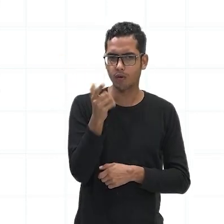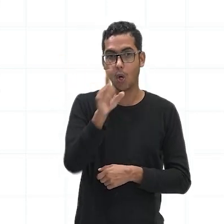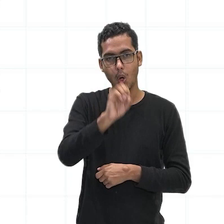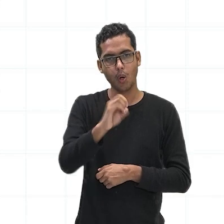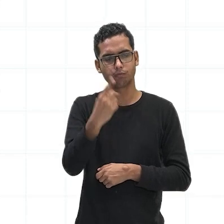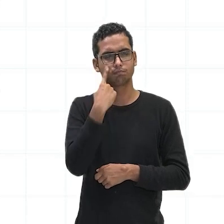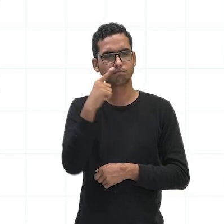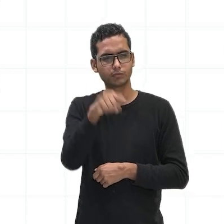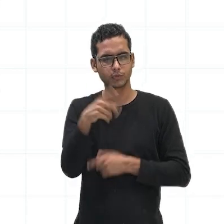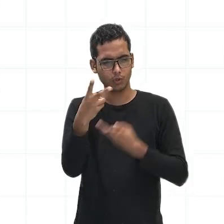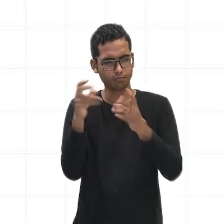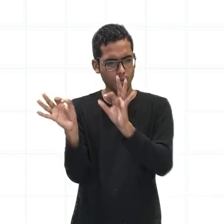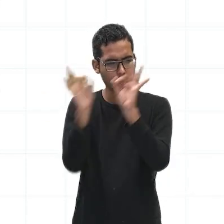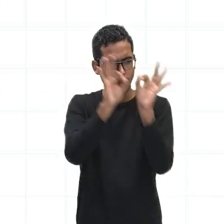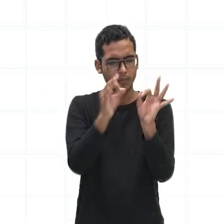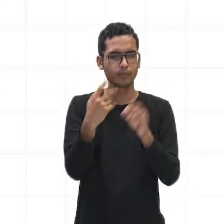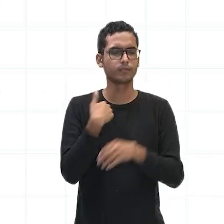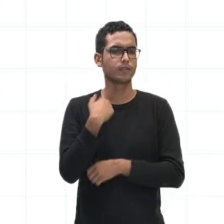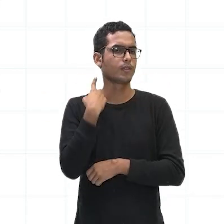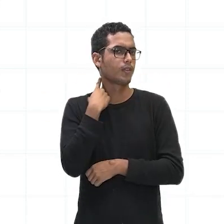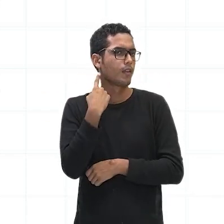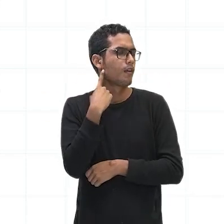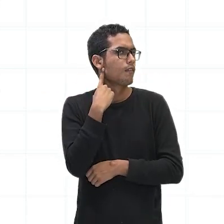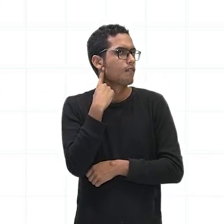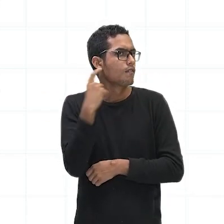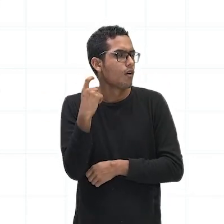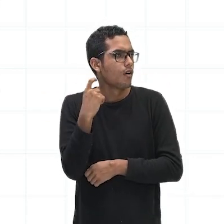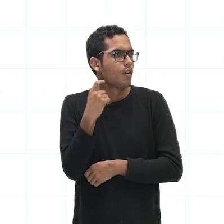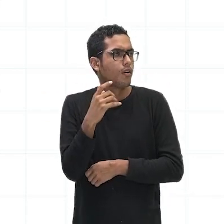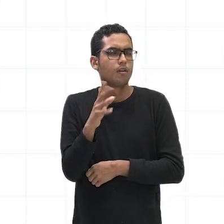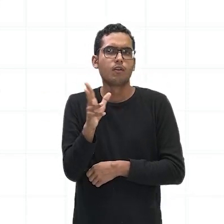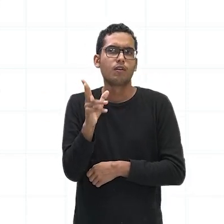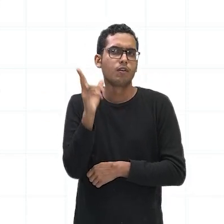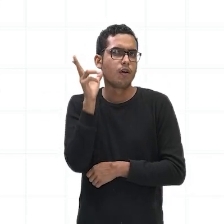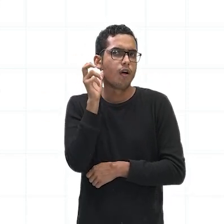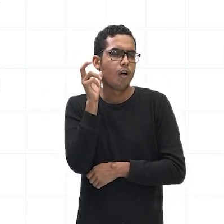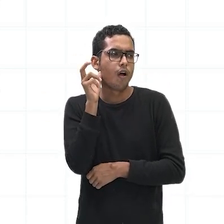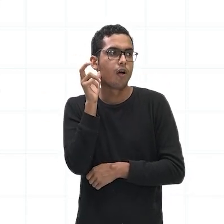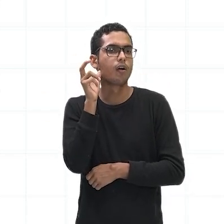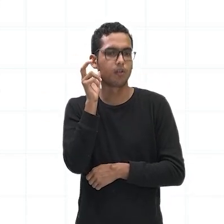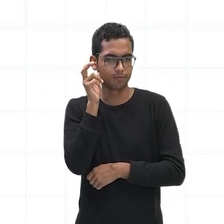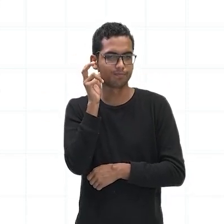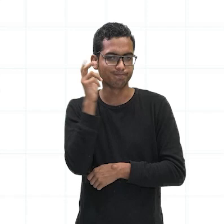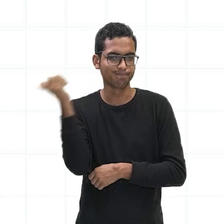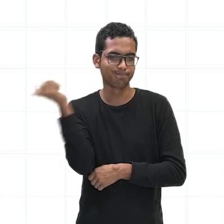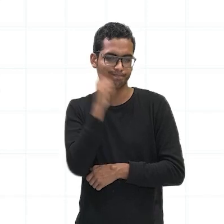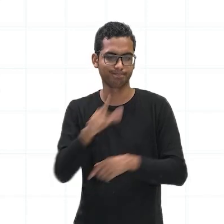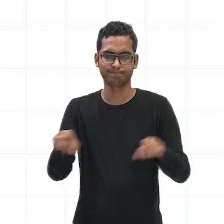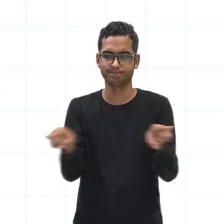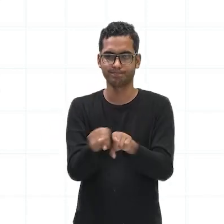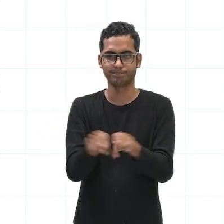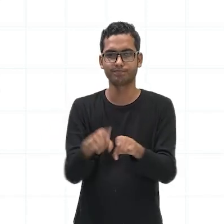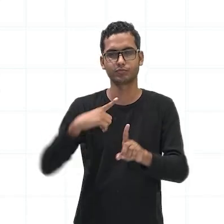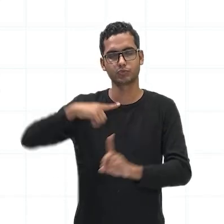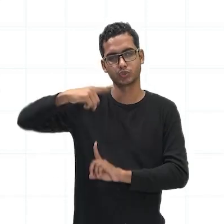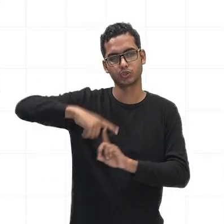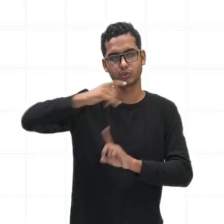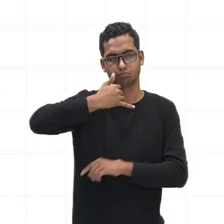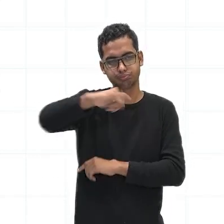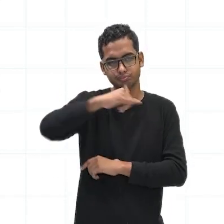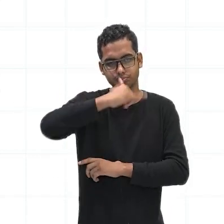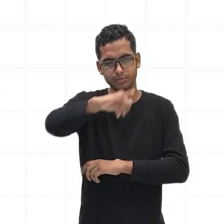até vocês através das ondas sonoras, né? Que é o que nós chamamos de som. Então, também é um tipo de